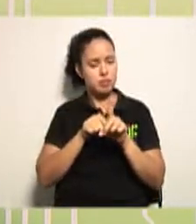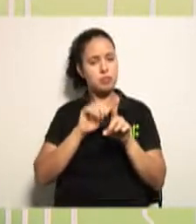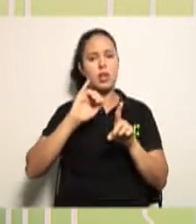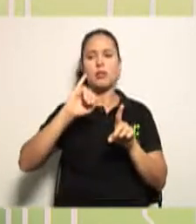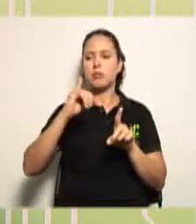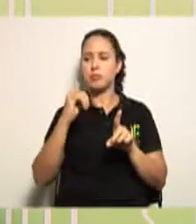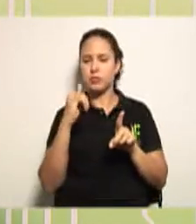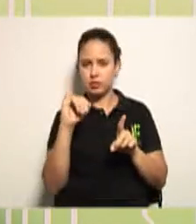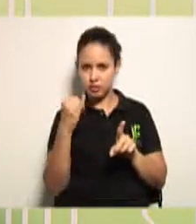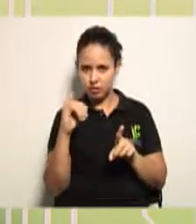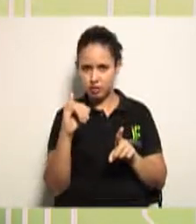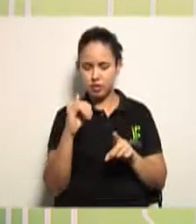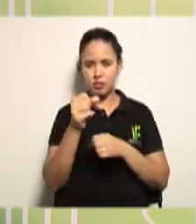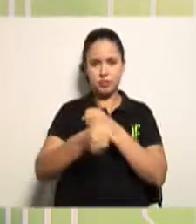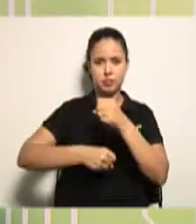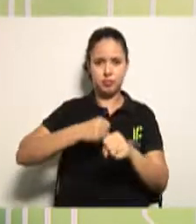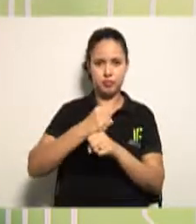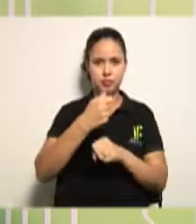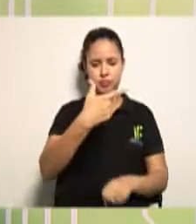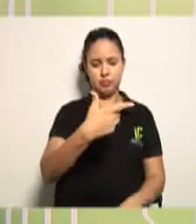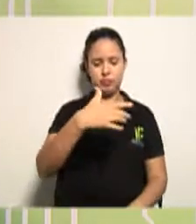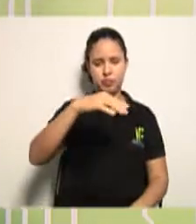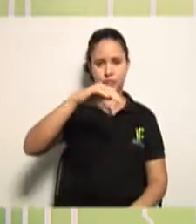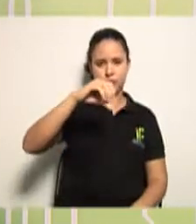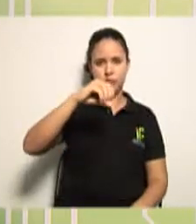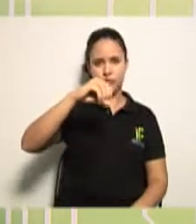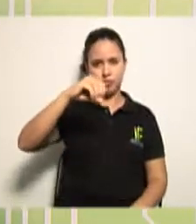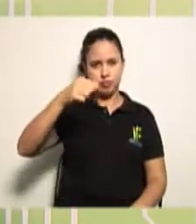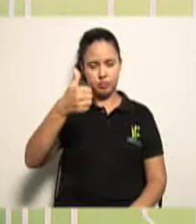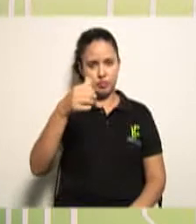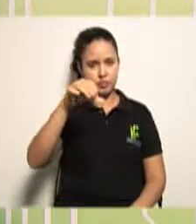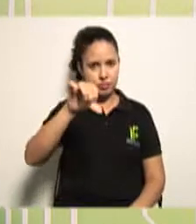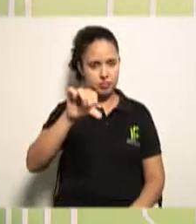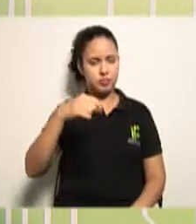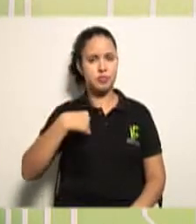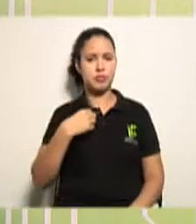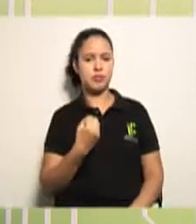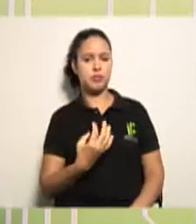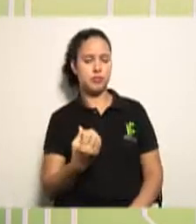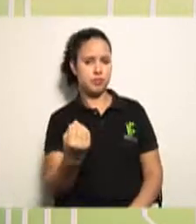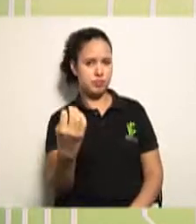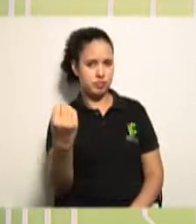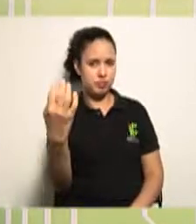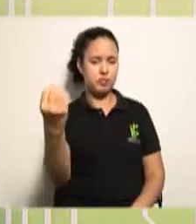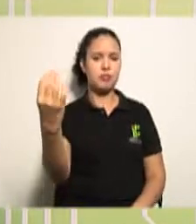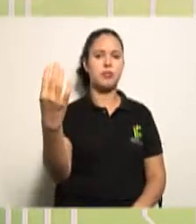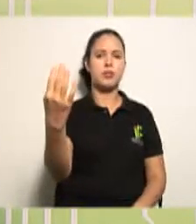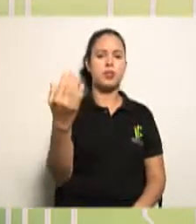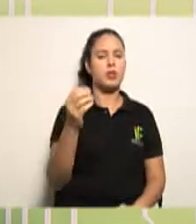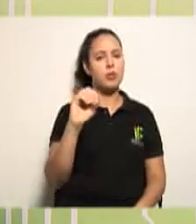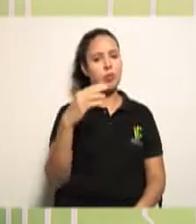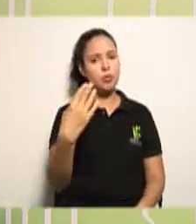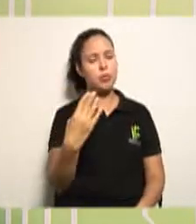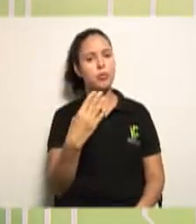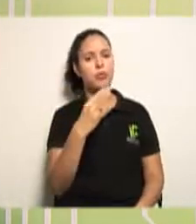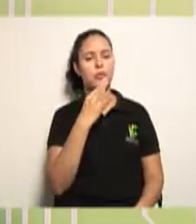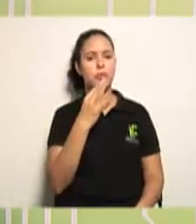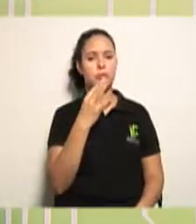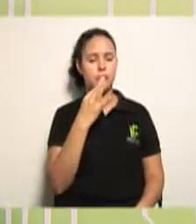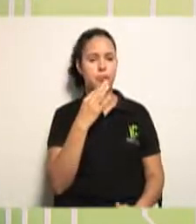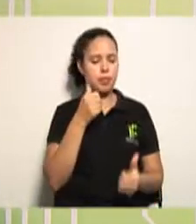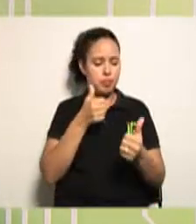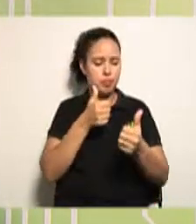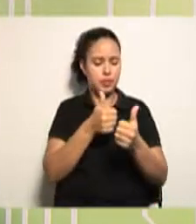de 2019, nós vamos fazer essa viagem ou conhecer um lugar próximo da nossa casa.